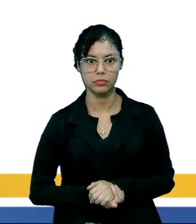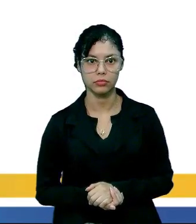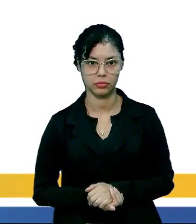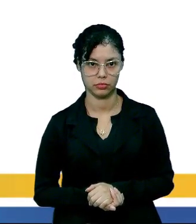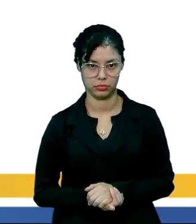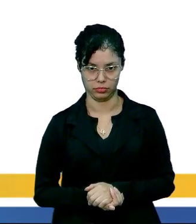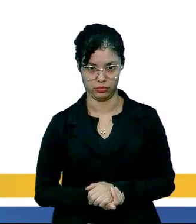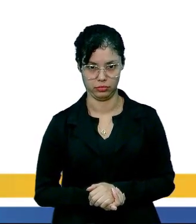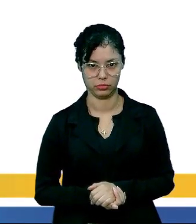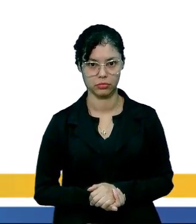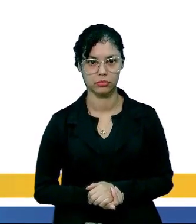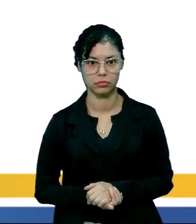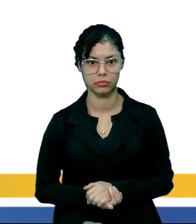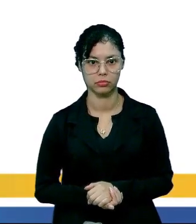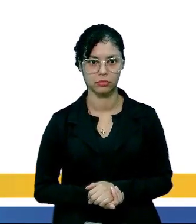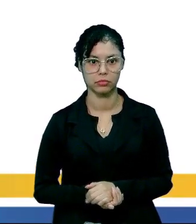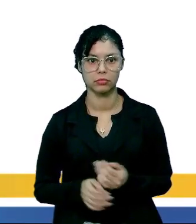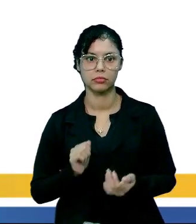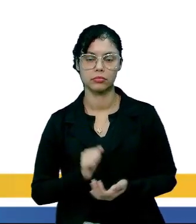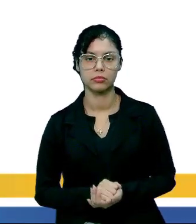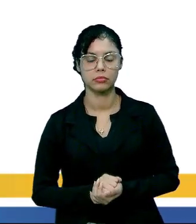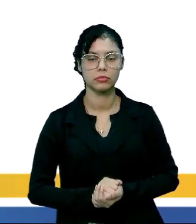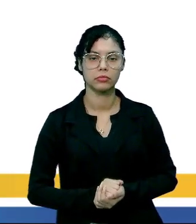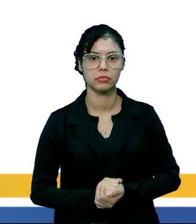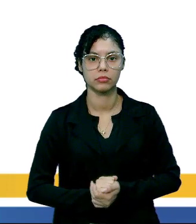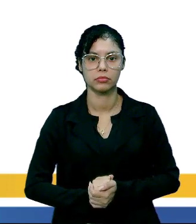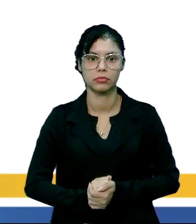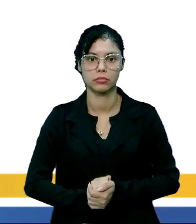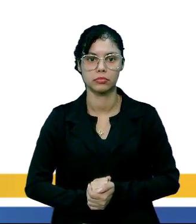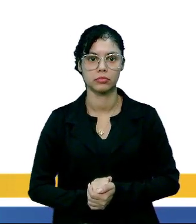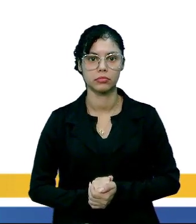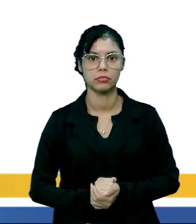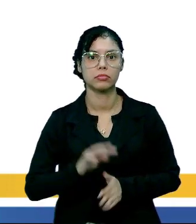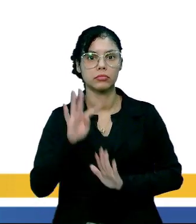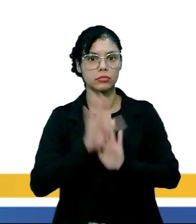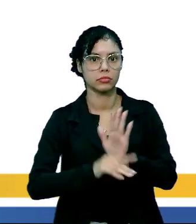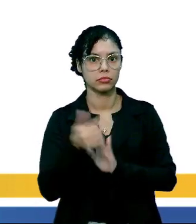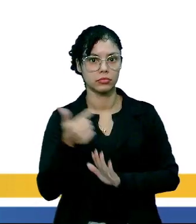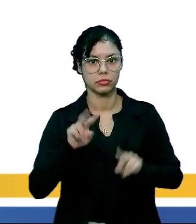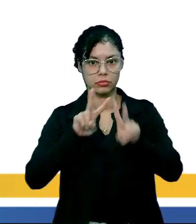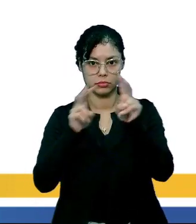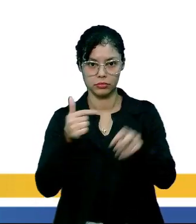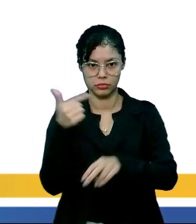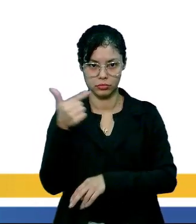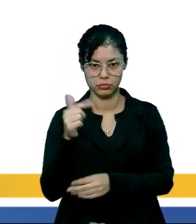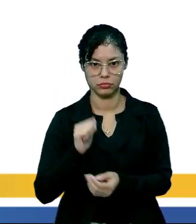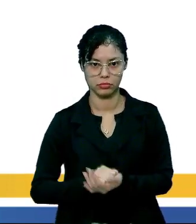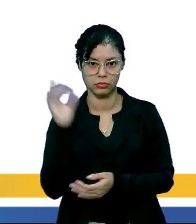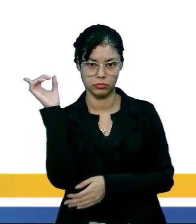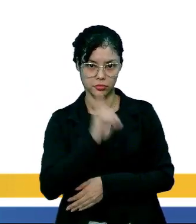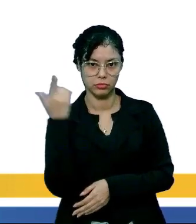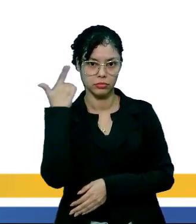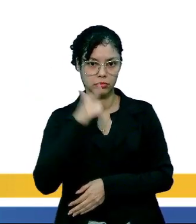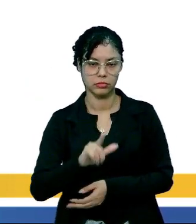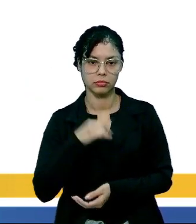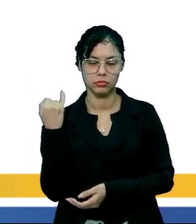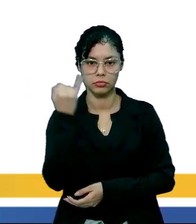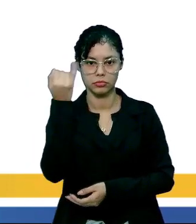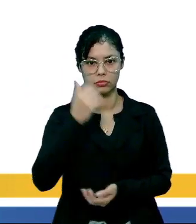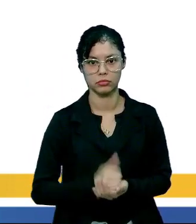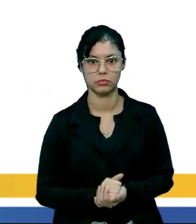do texto. Nós temos aqui, no texto 2, né, título 2, Direitos e